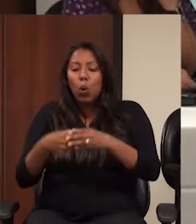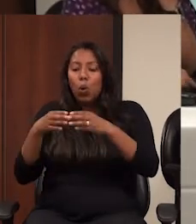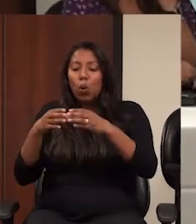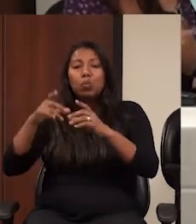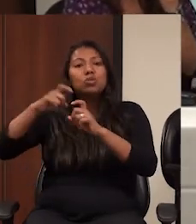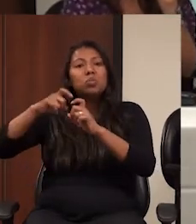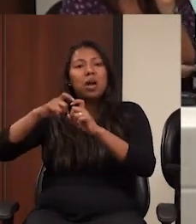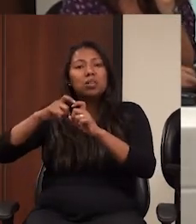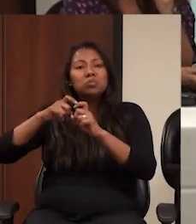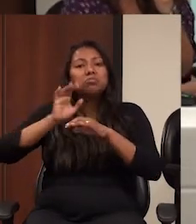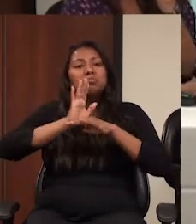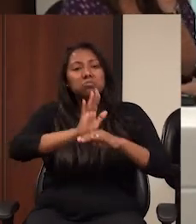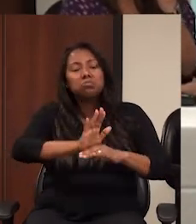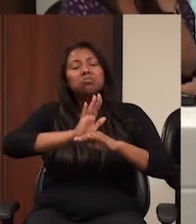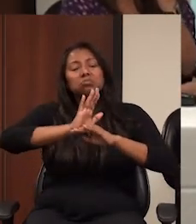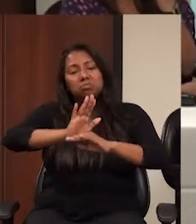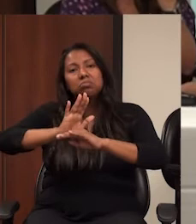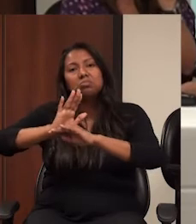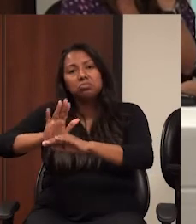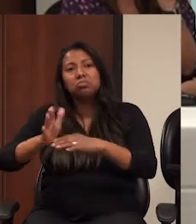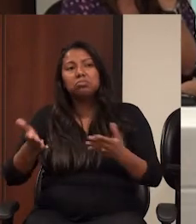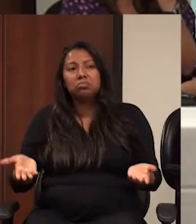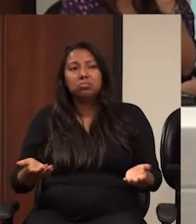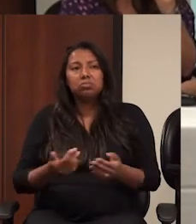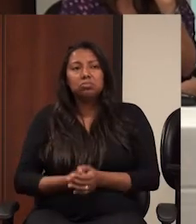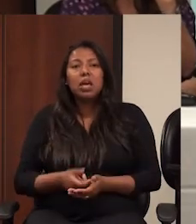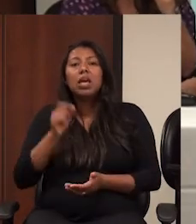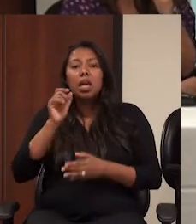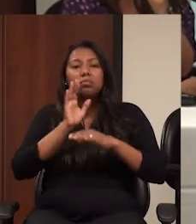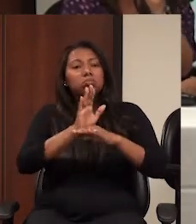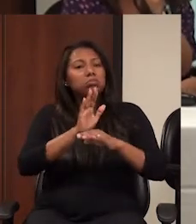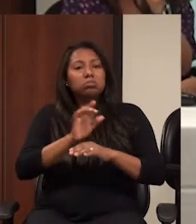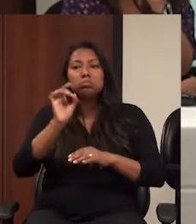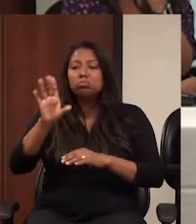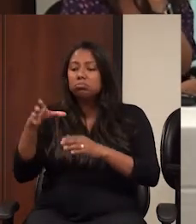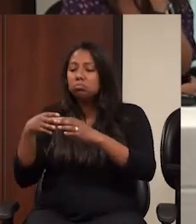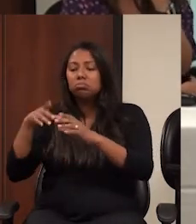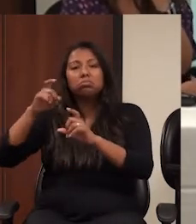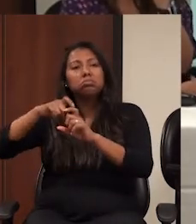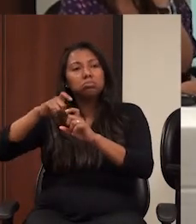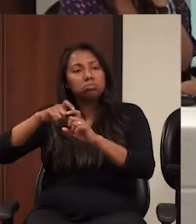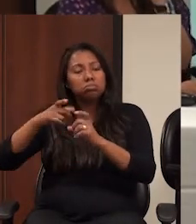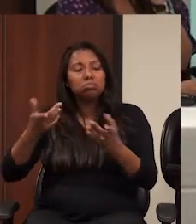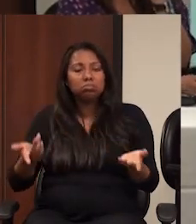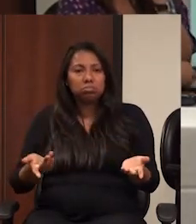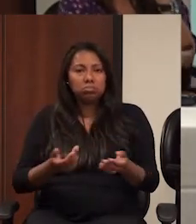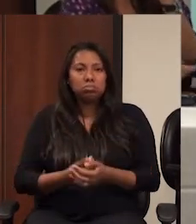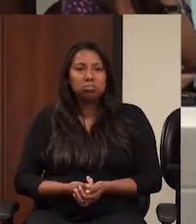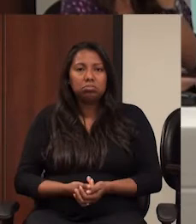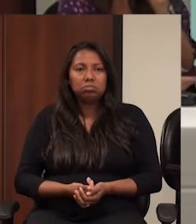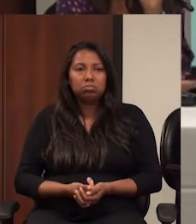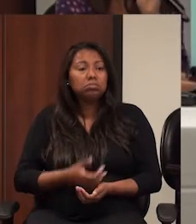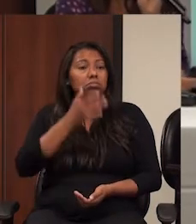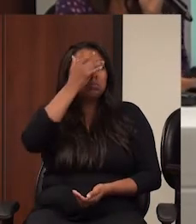quem dava tudo o que aquelas crianças precisavam eram os médicos. Então as pessoas foram